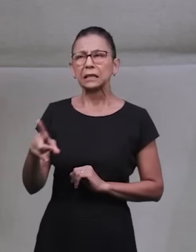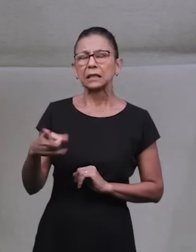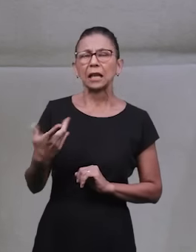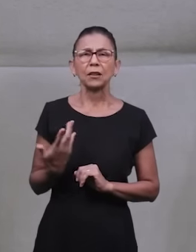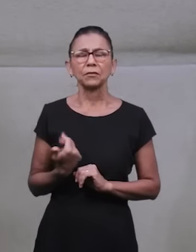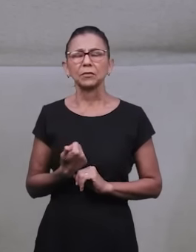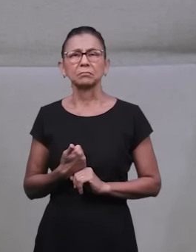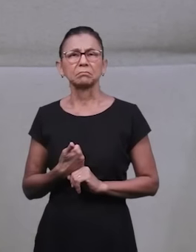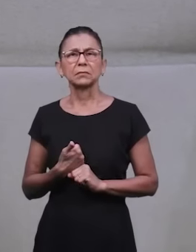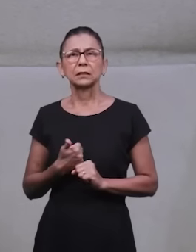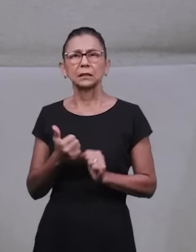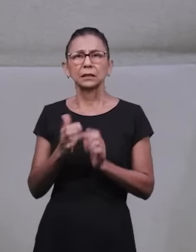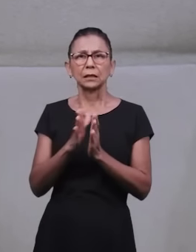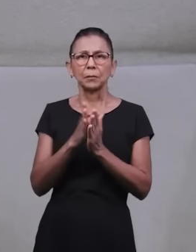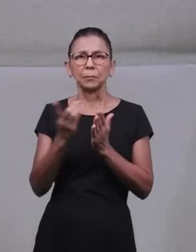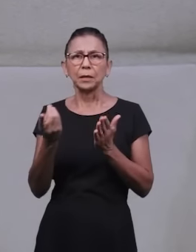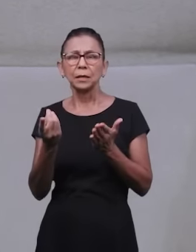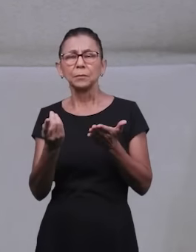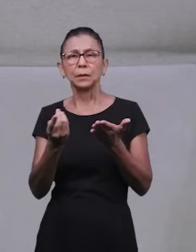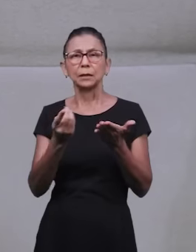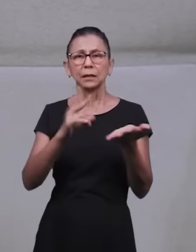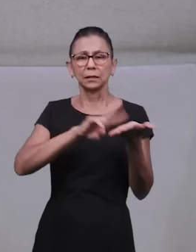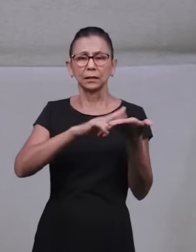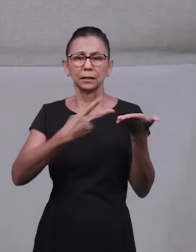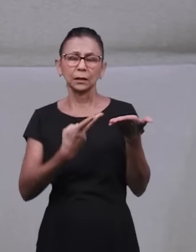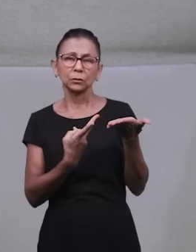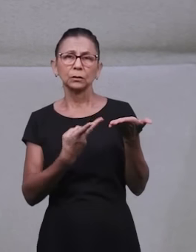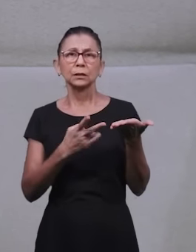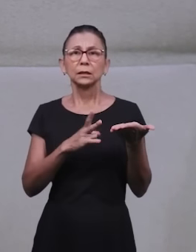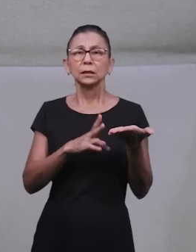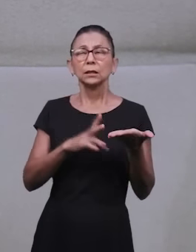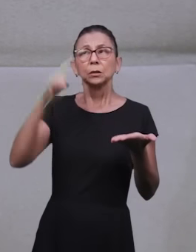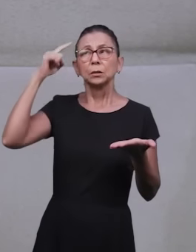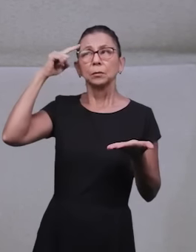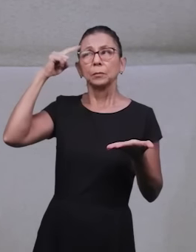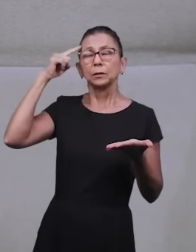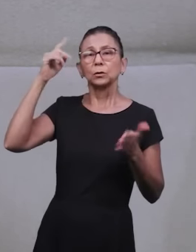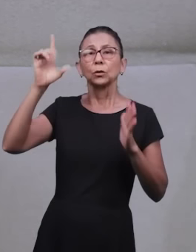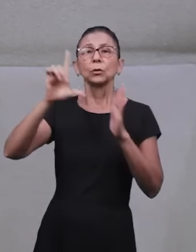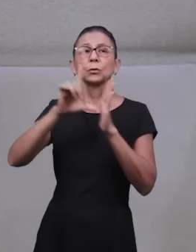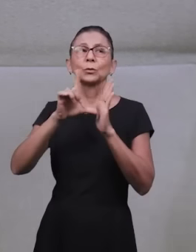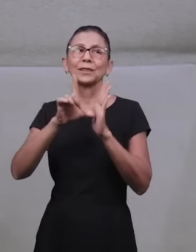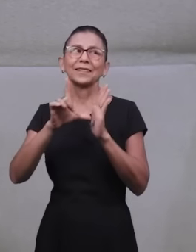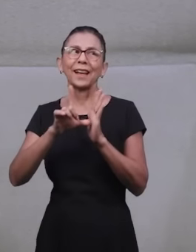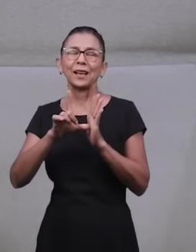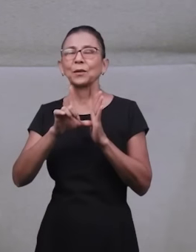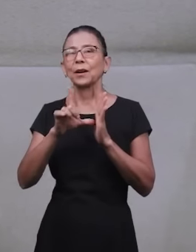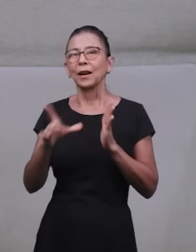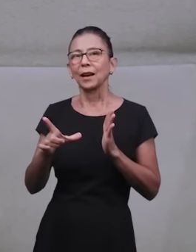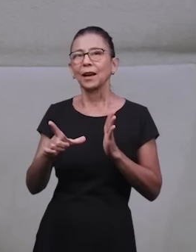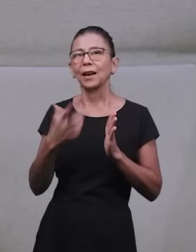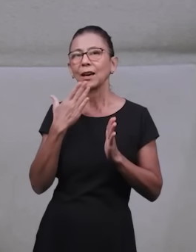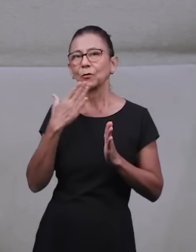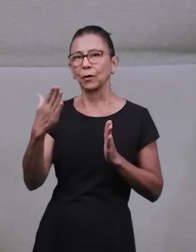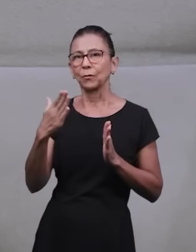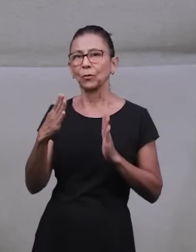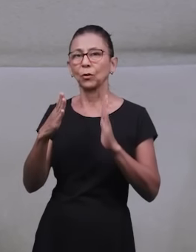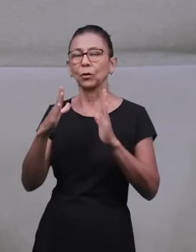Igreja Católica e não era isso. O Espírito Santo não estava pensando nisso. O Espírito Santo estava pensando na restauração da